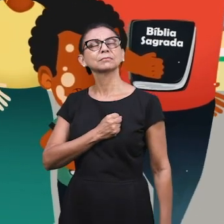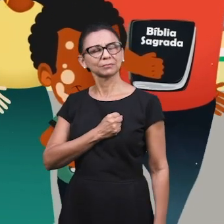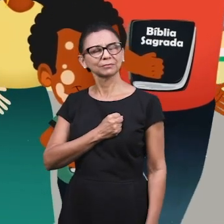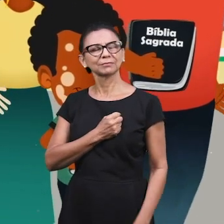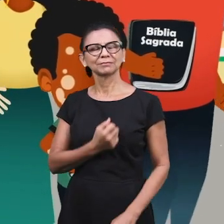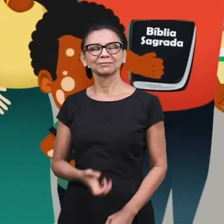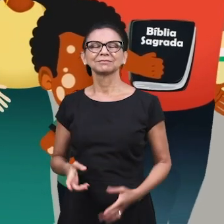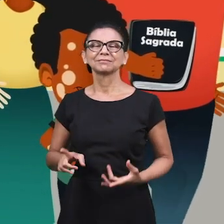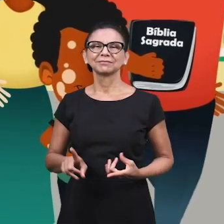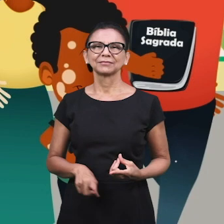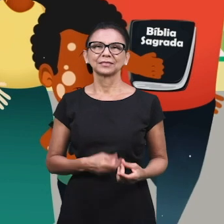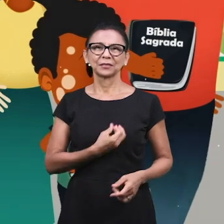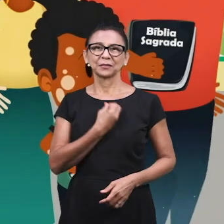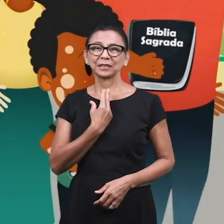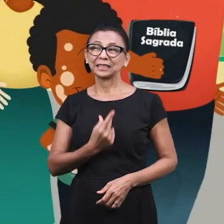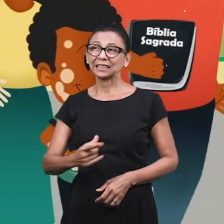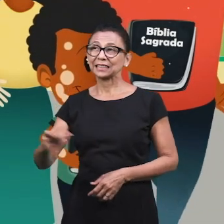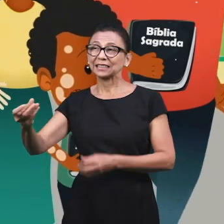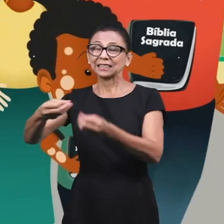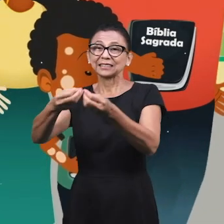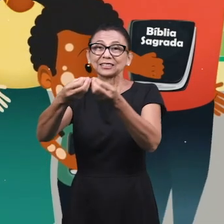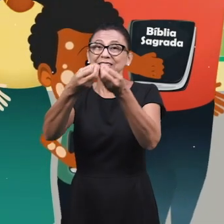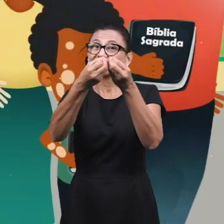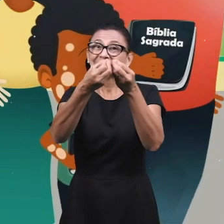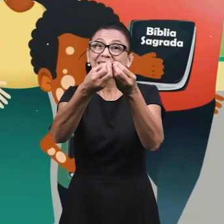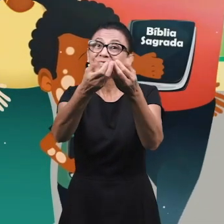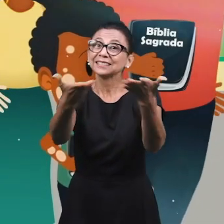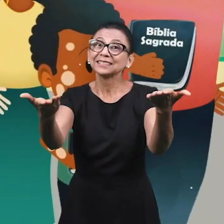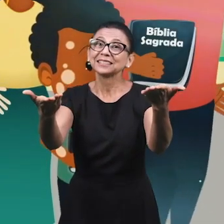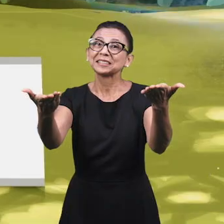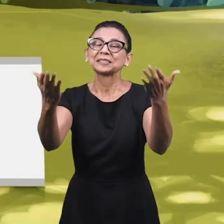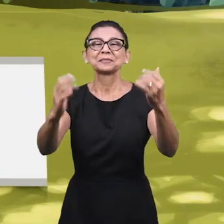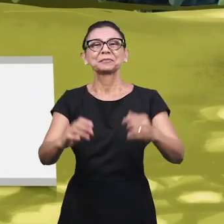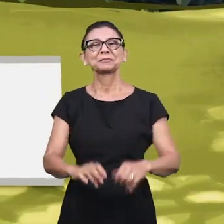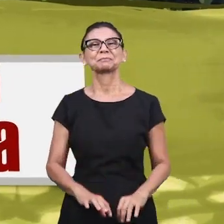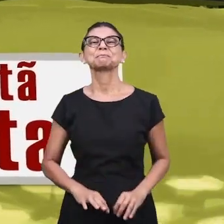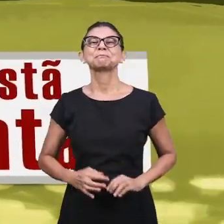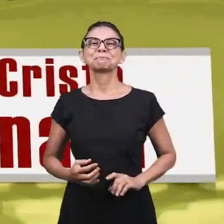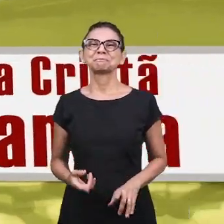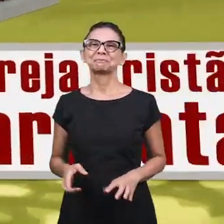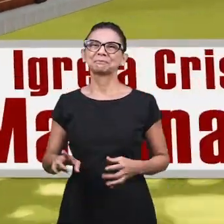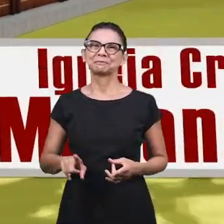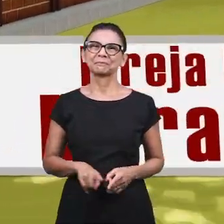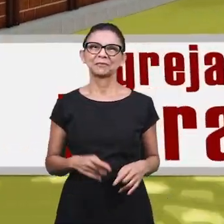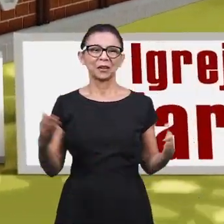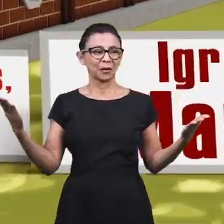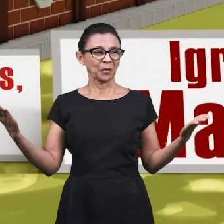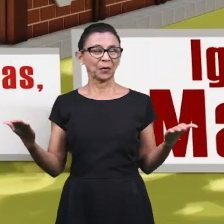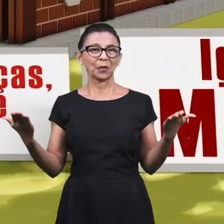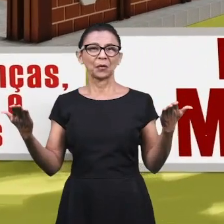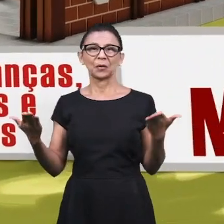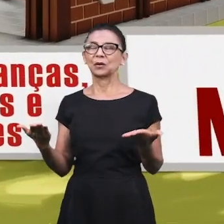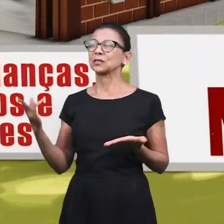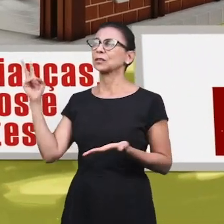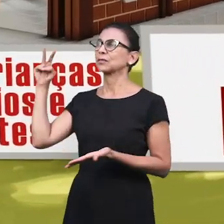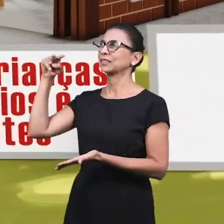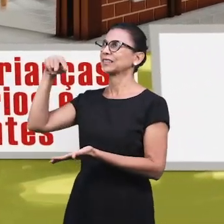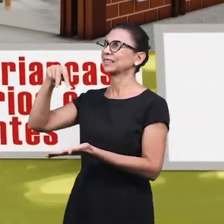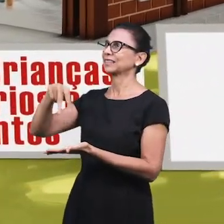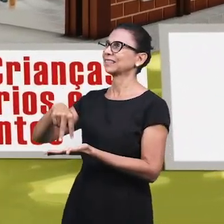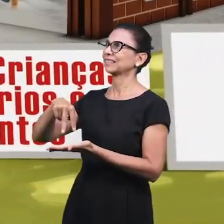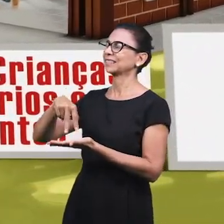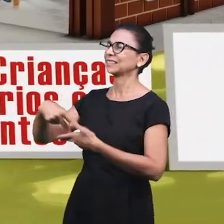que vida eterna quer lhes dar. Hoje aqui estou para